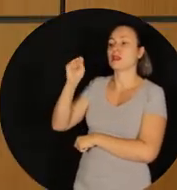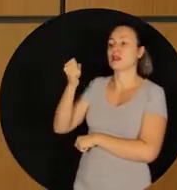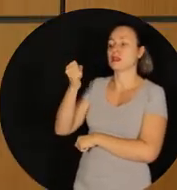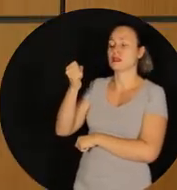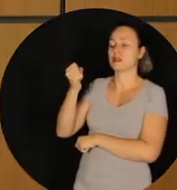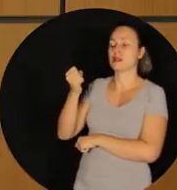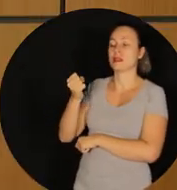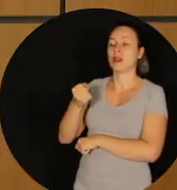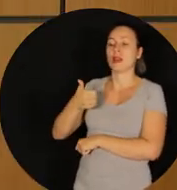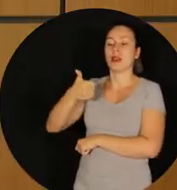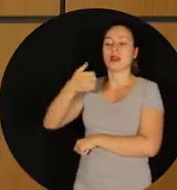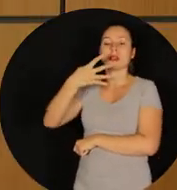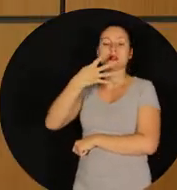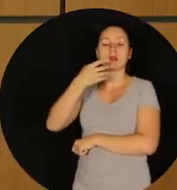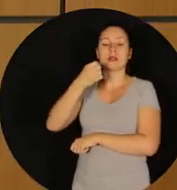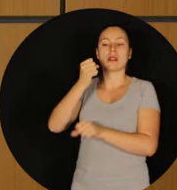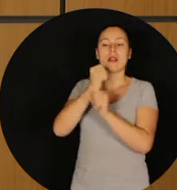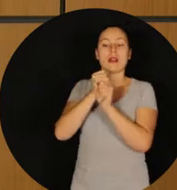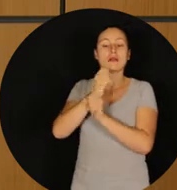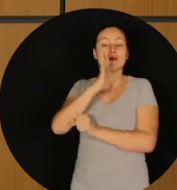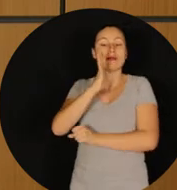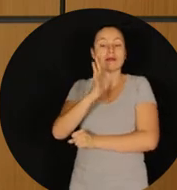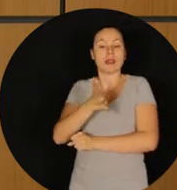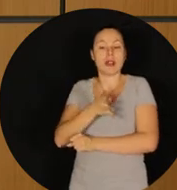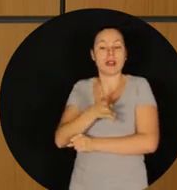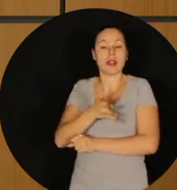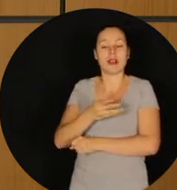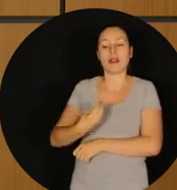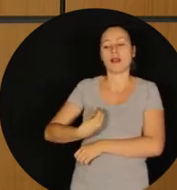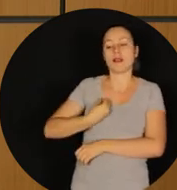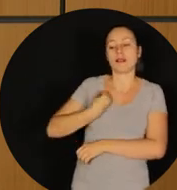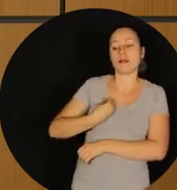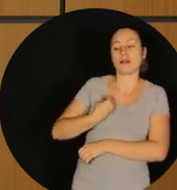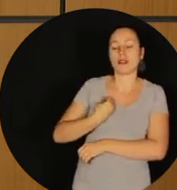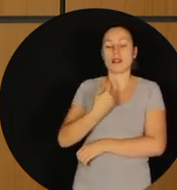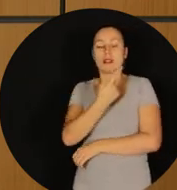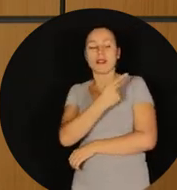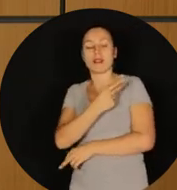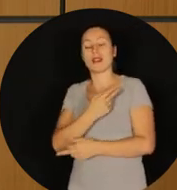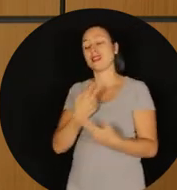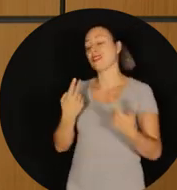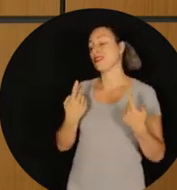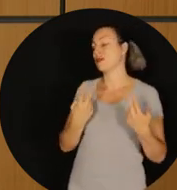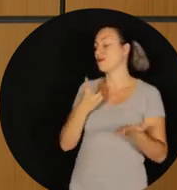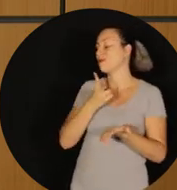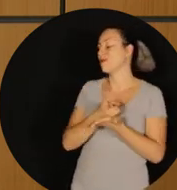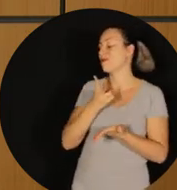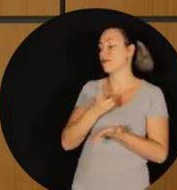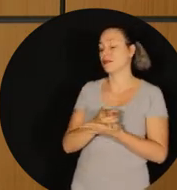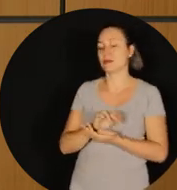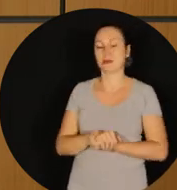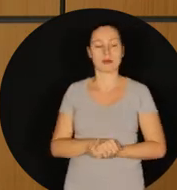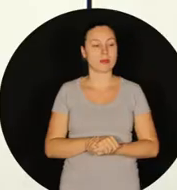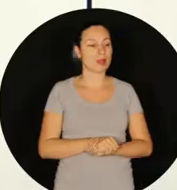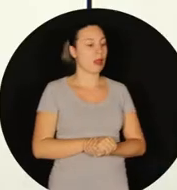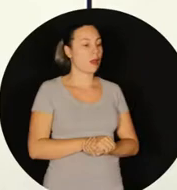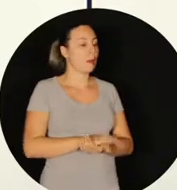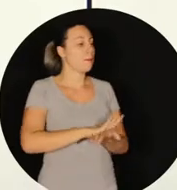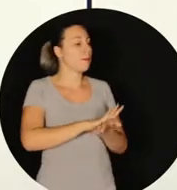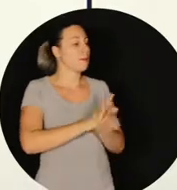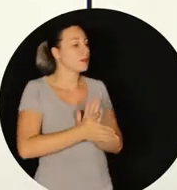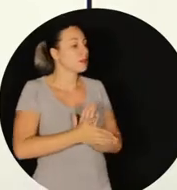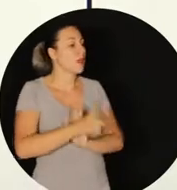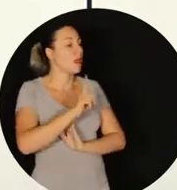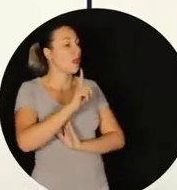Eu vejo que até hoje, o tempo que eu moro, 14 anos que eu acompanho esse pessoal, até hoje, minha vida, a deles, continua a mesma coisa, entendeu? O